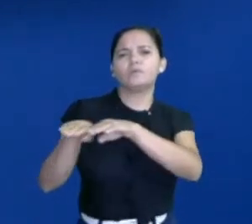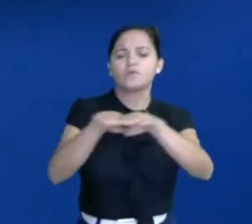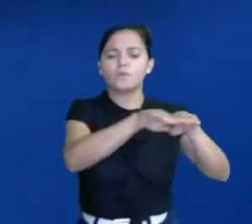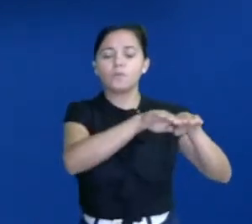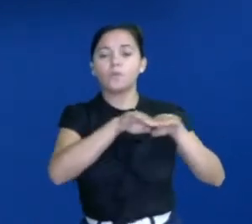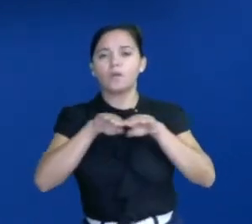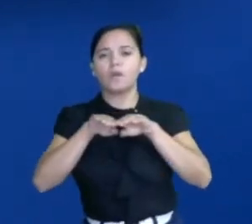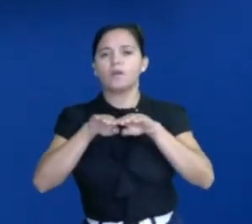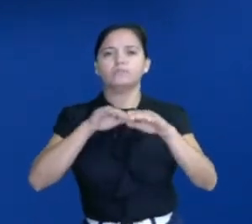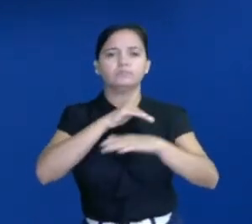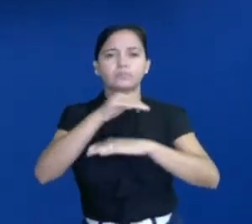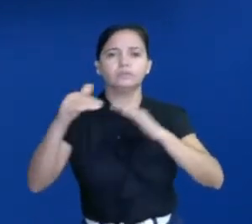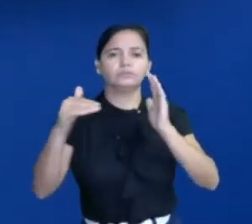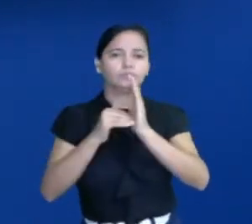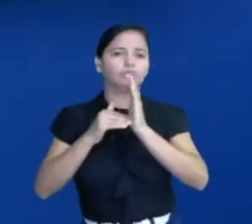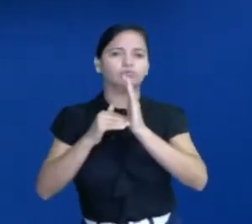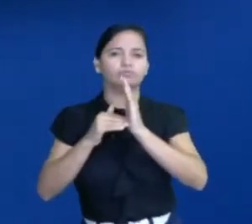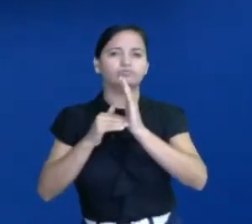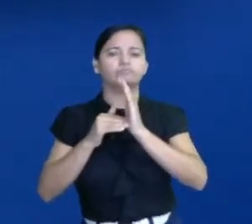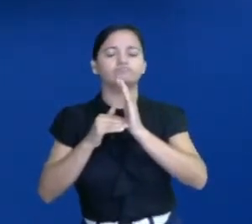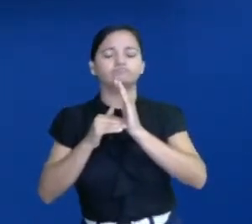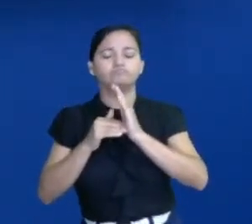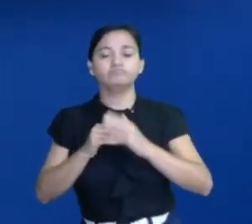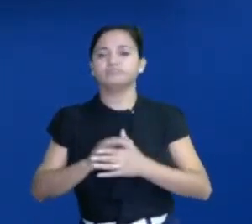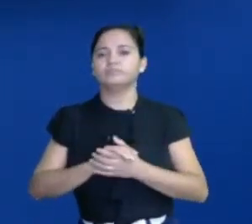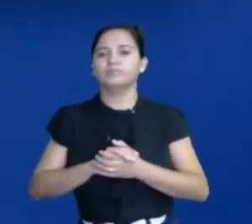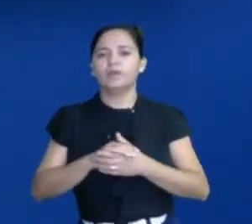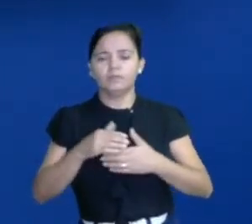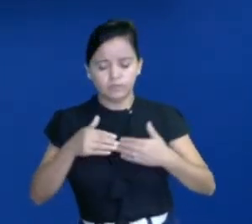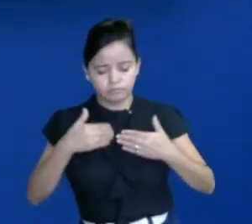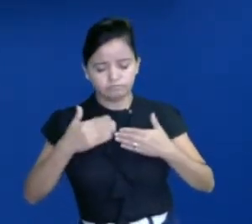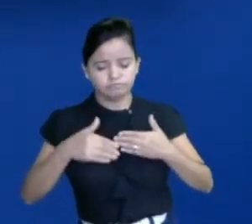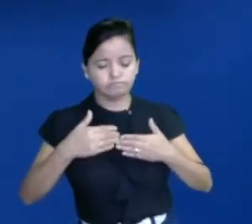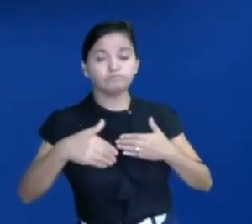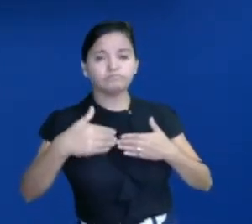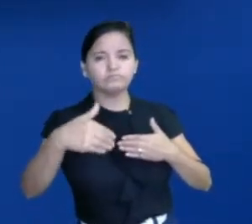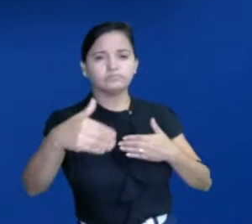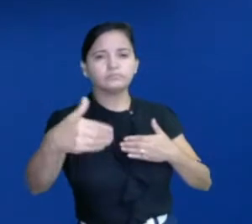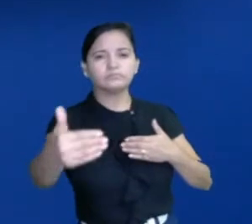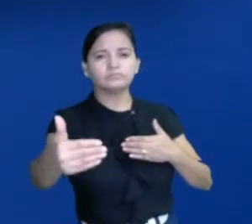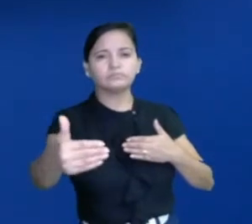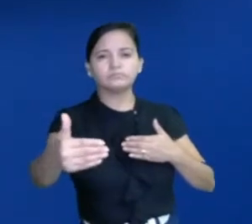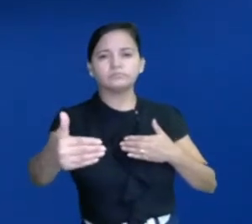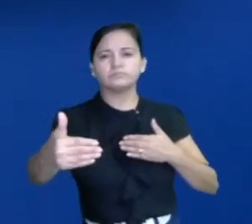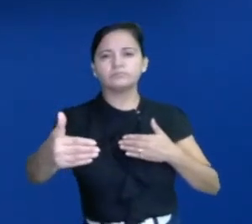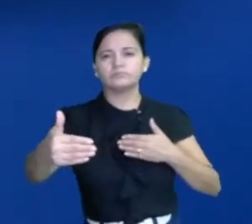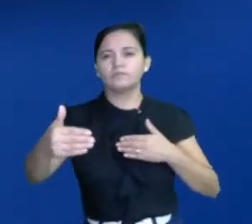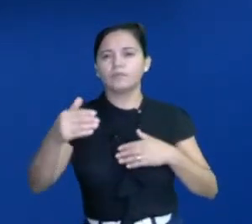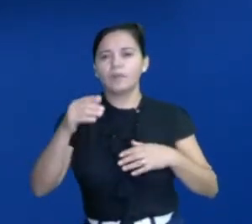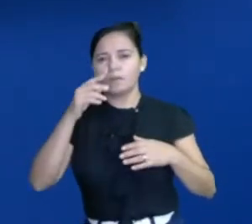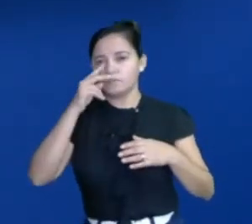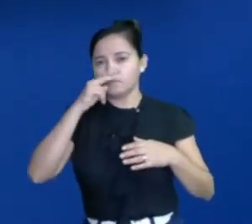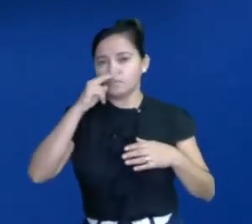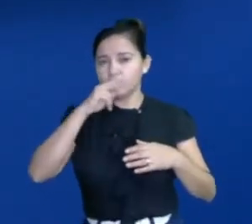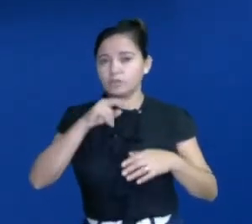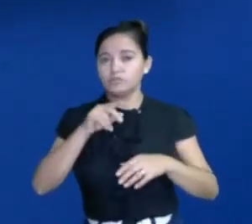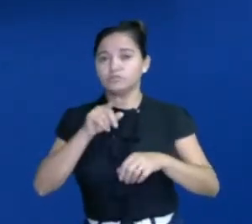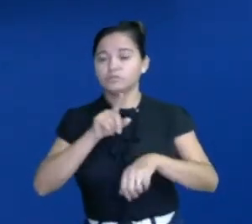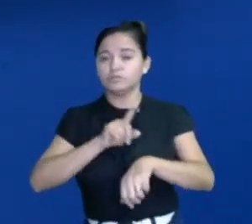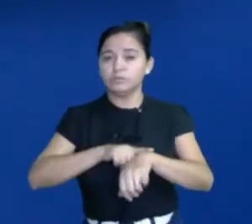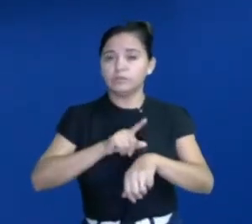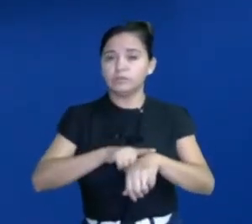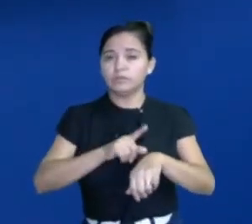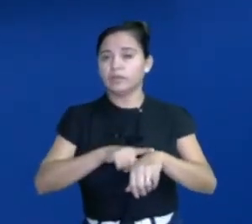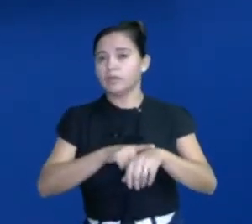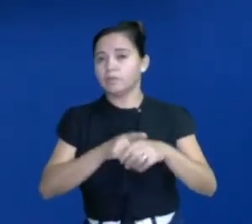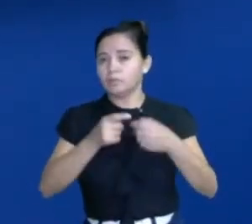Agora a gente vai ver, à medida que o assunto for andando, que nem mesmo tendo esse tempo cronológico